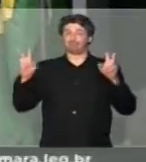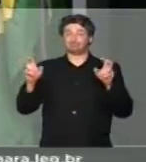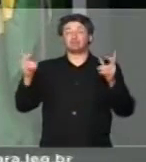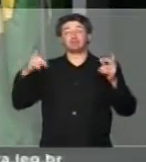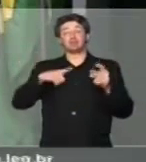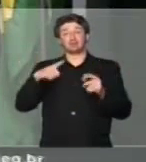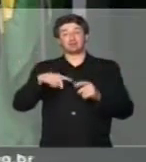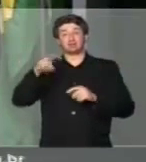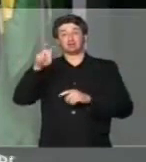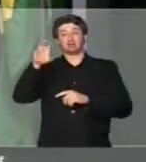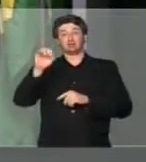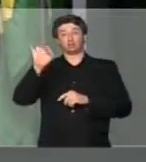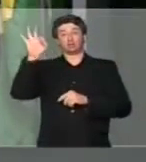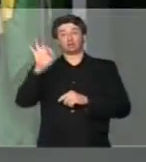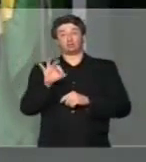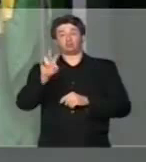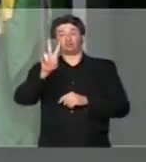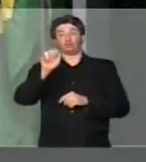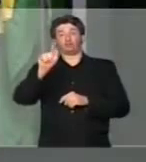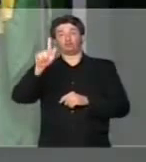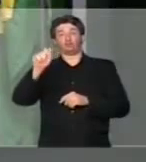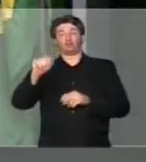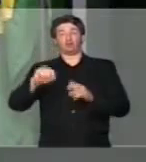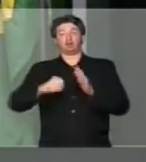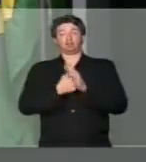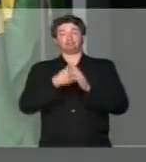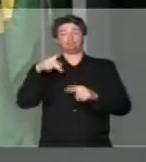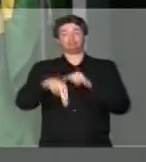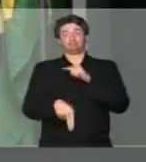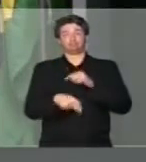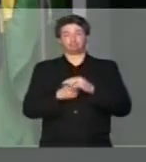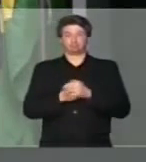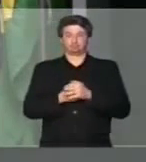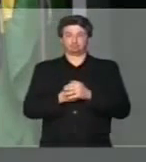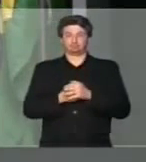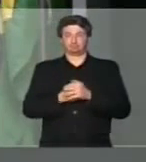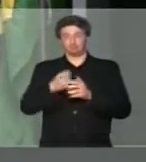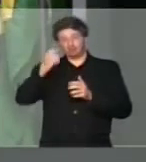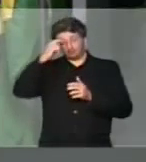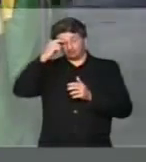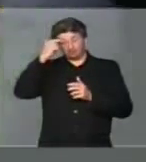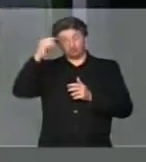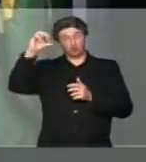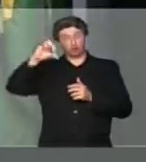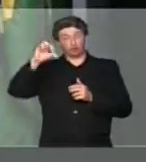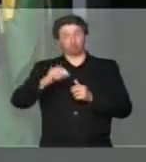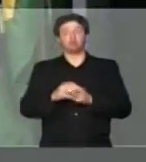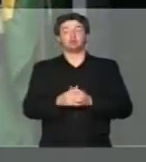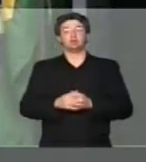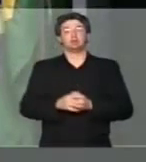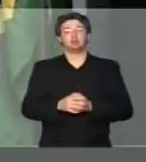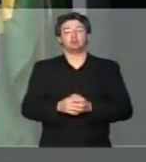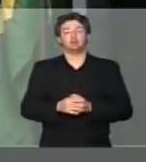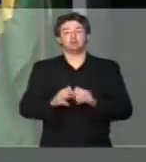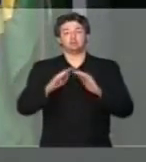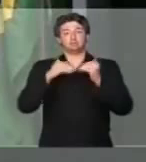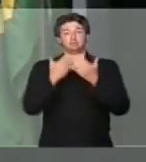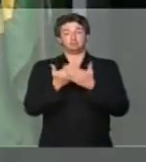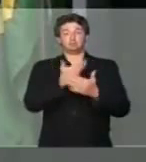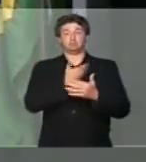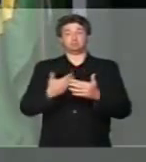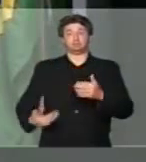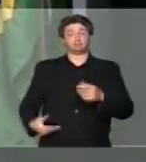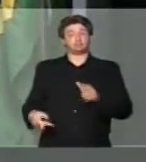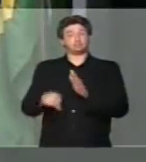com 50% das vagas cortadas. O 9, as escolas